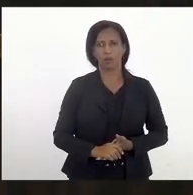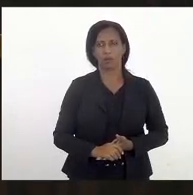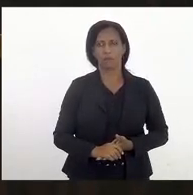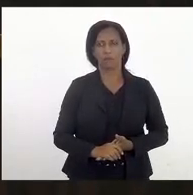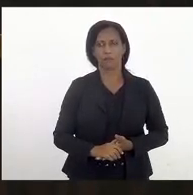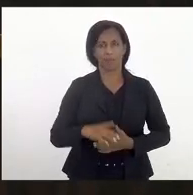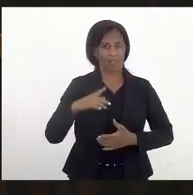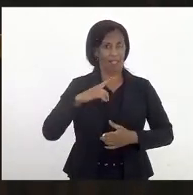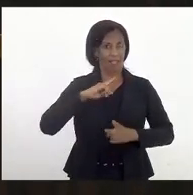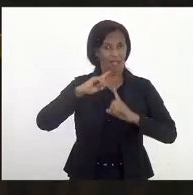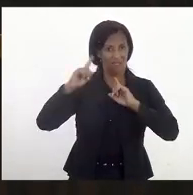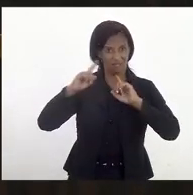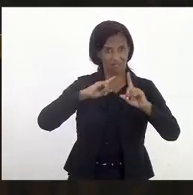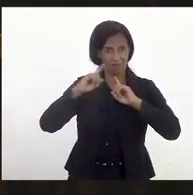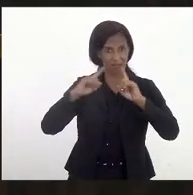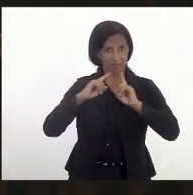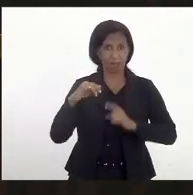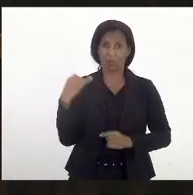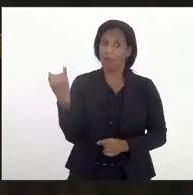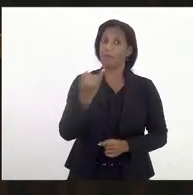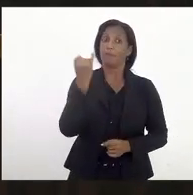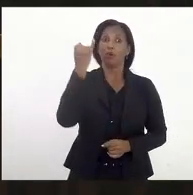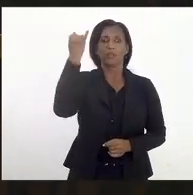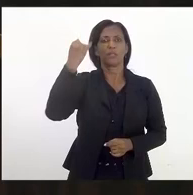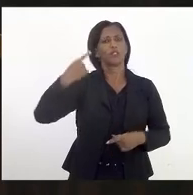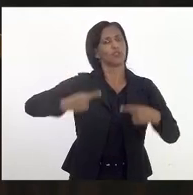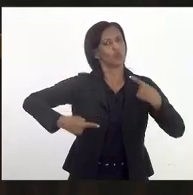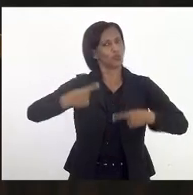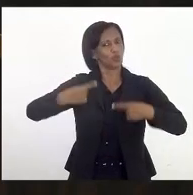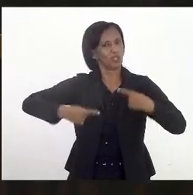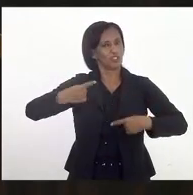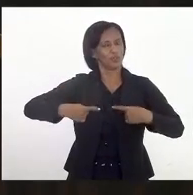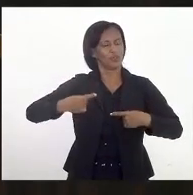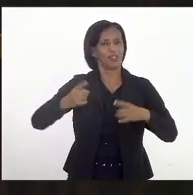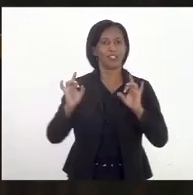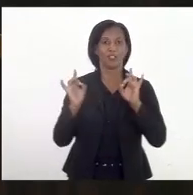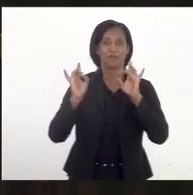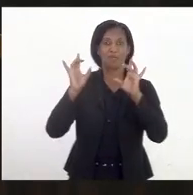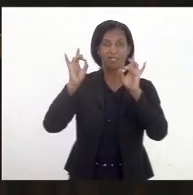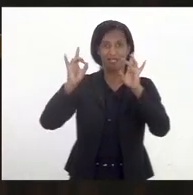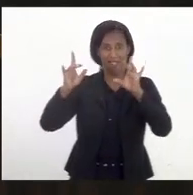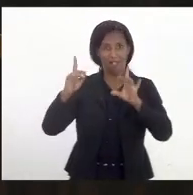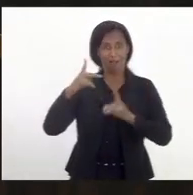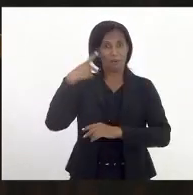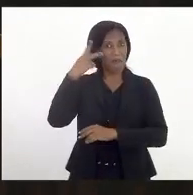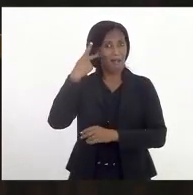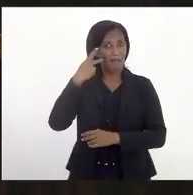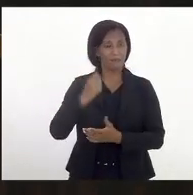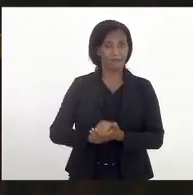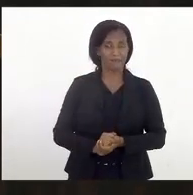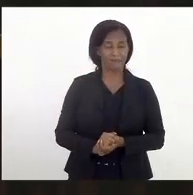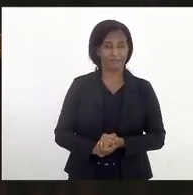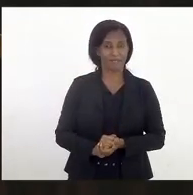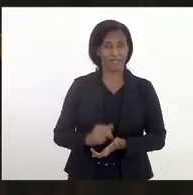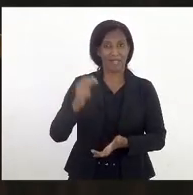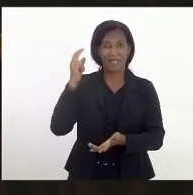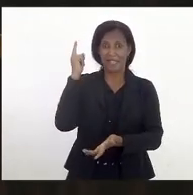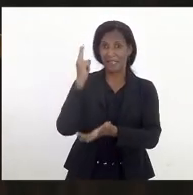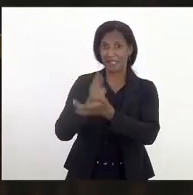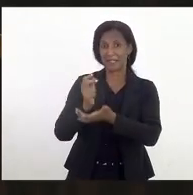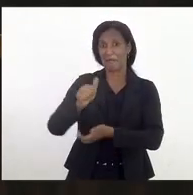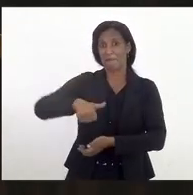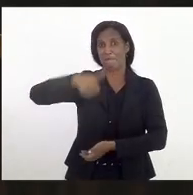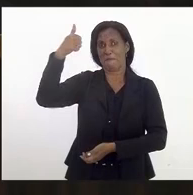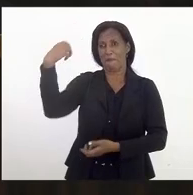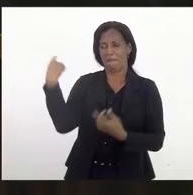Oi para o político Alô especial para o Parlamento porque o Parlamento é o primeiro que eu digo sempre a primeira apanhar né